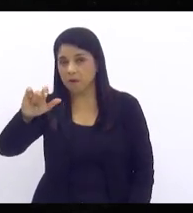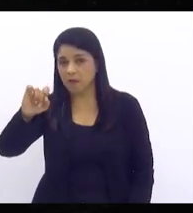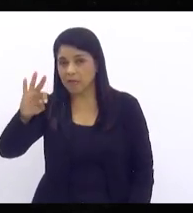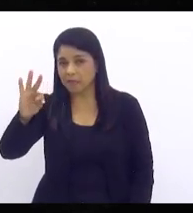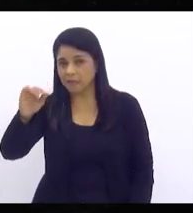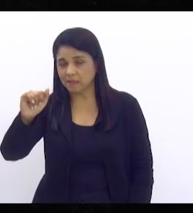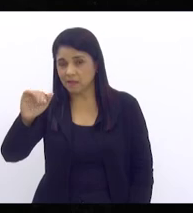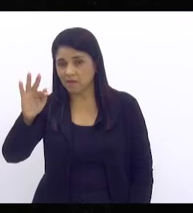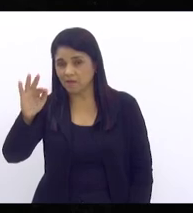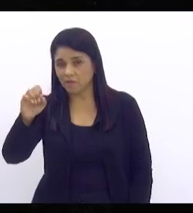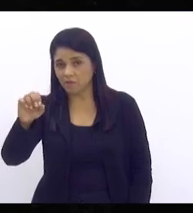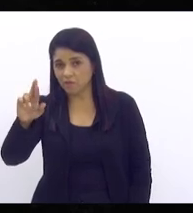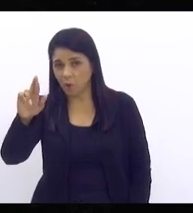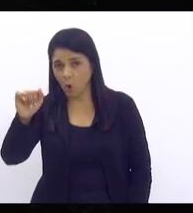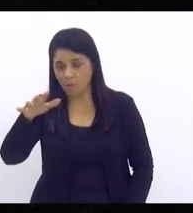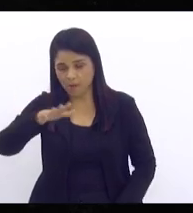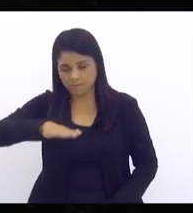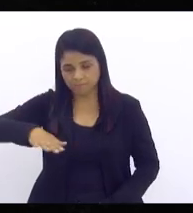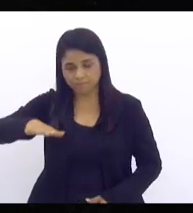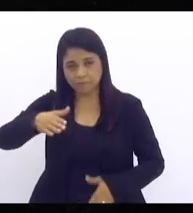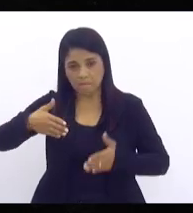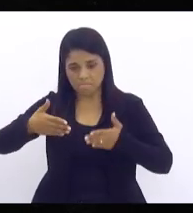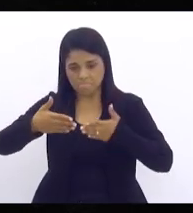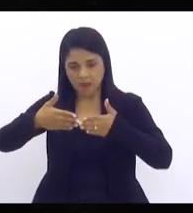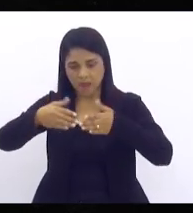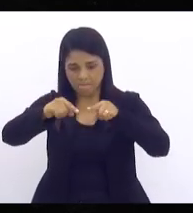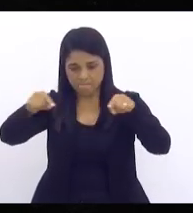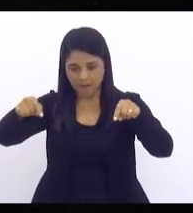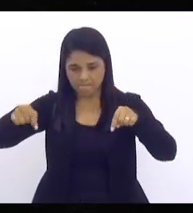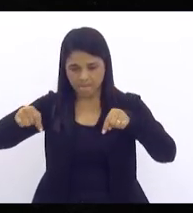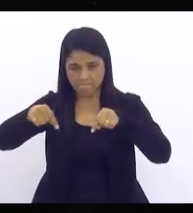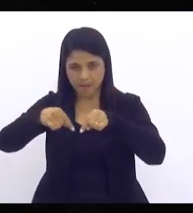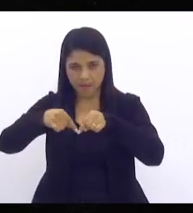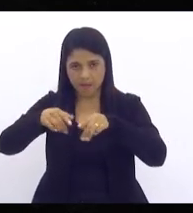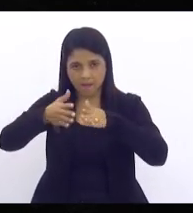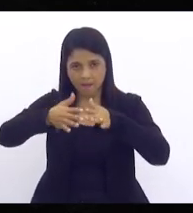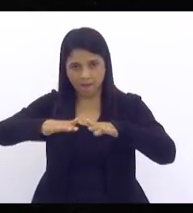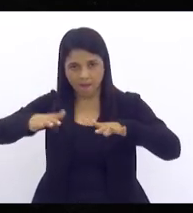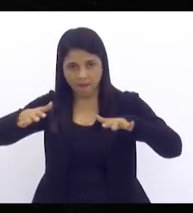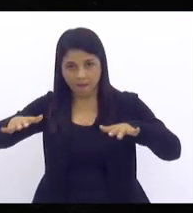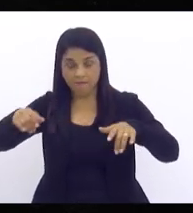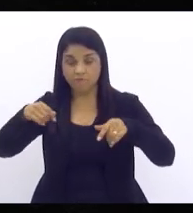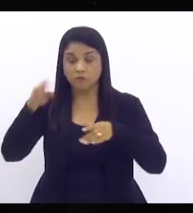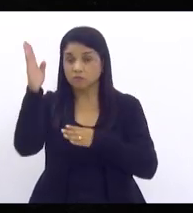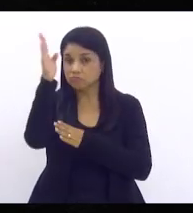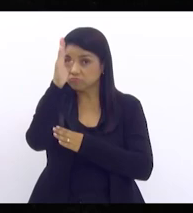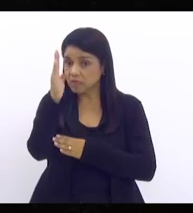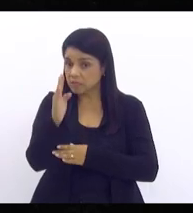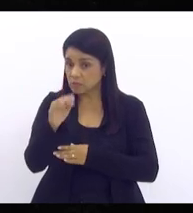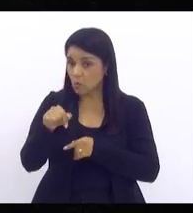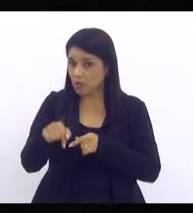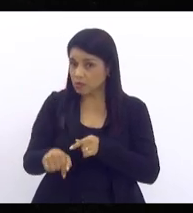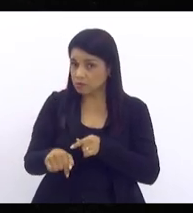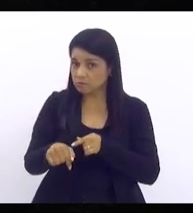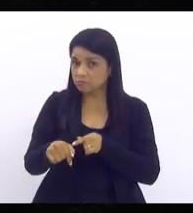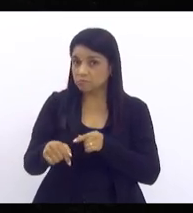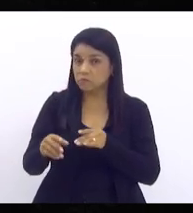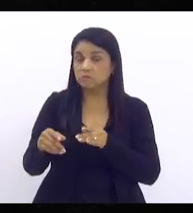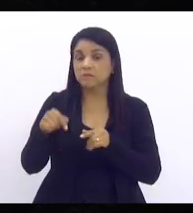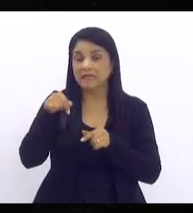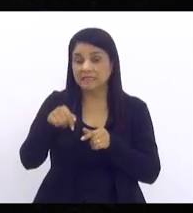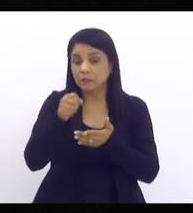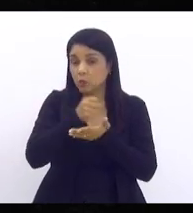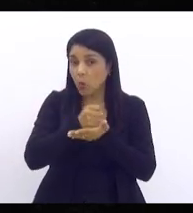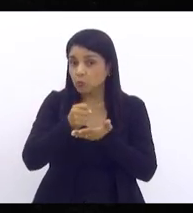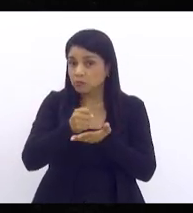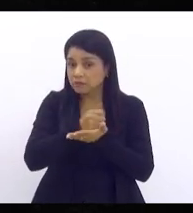aqui no estado do Rio de Janeiro, no Brasil, fossem de conteúdo nacional, que tinha que ser contratado aqui,